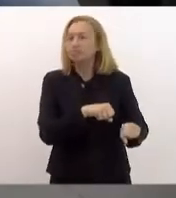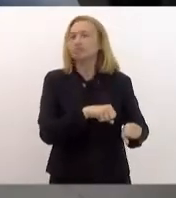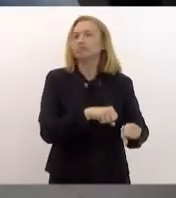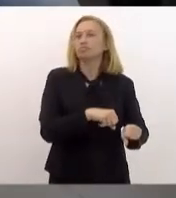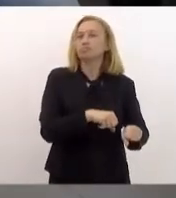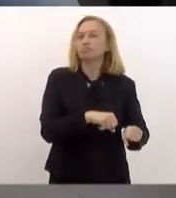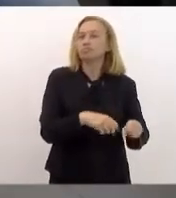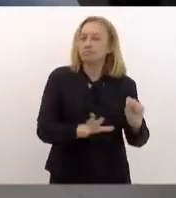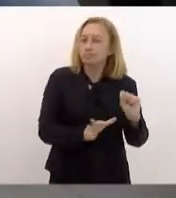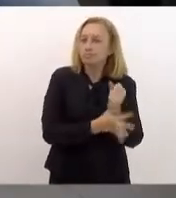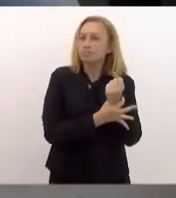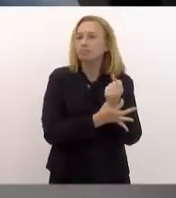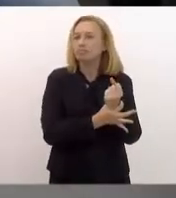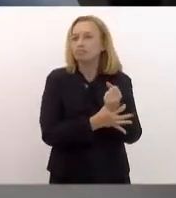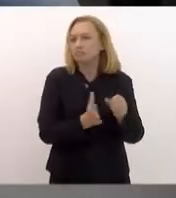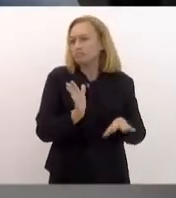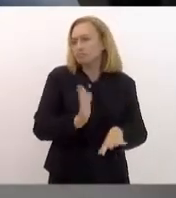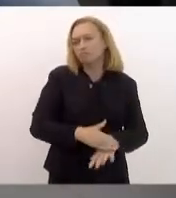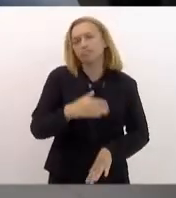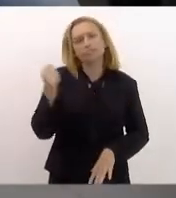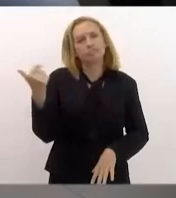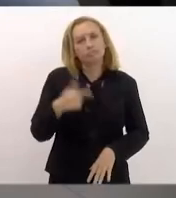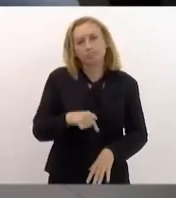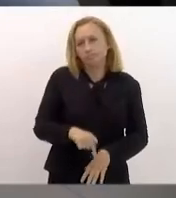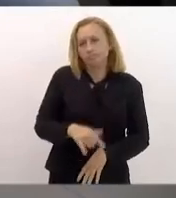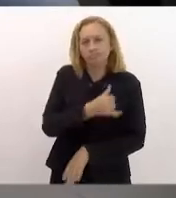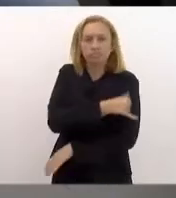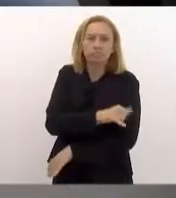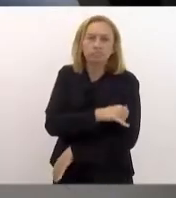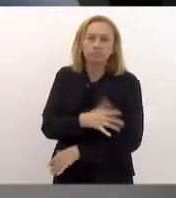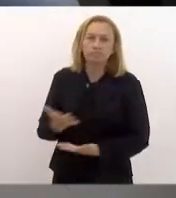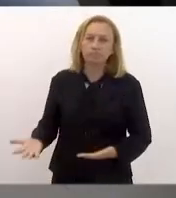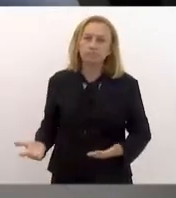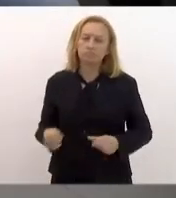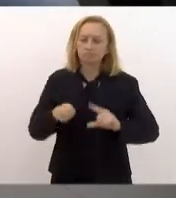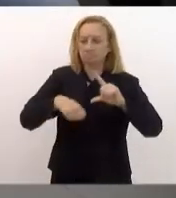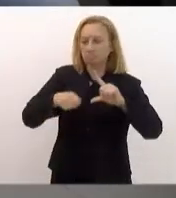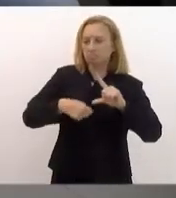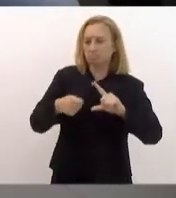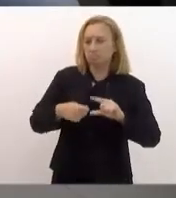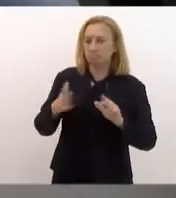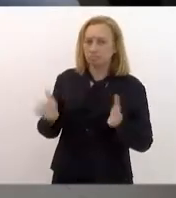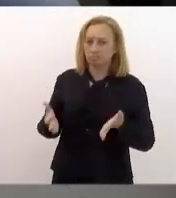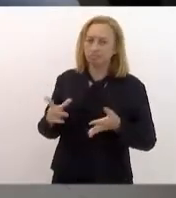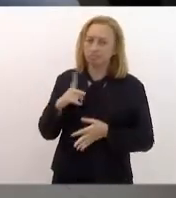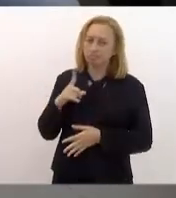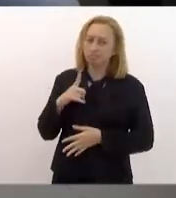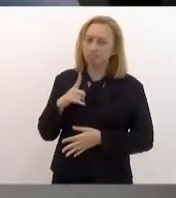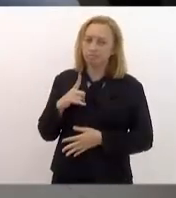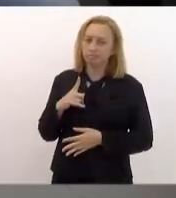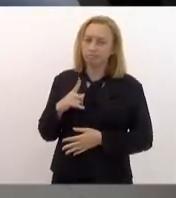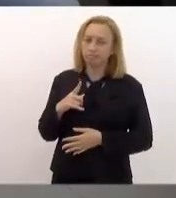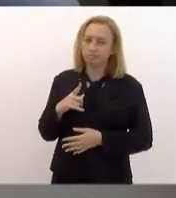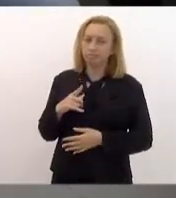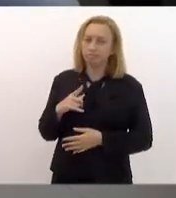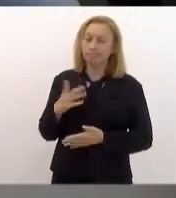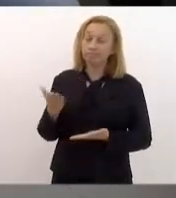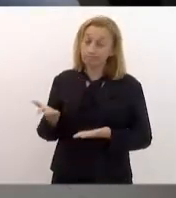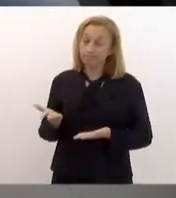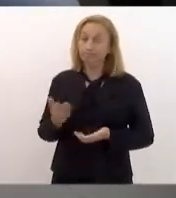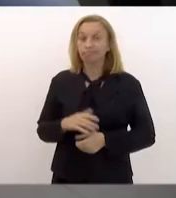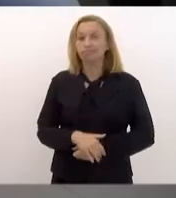de segurança, muito maior do que ele tem aqui. E com as condições de logística que nós temos hoje, já está havendo uma fuga cada vez maior das